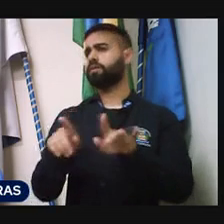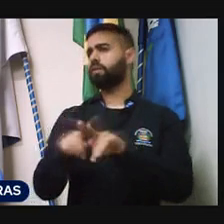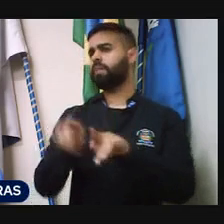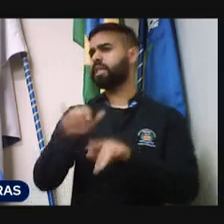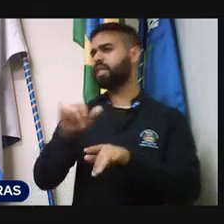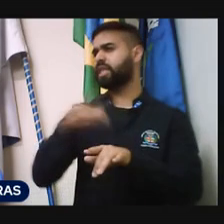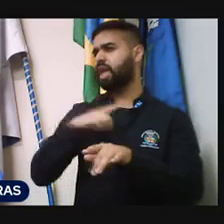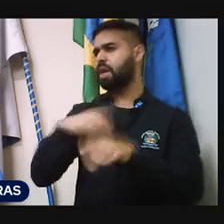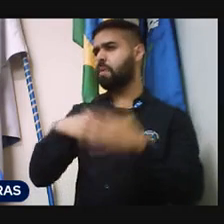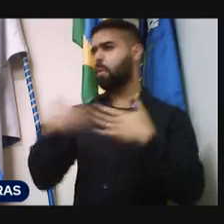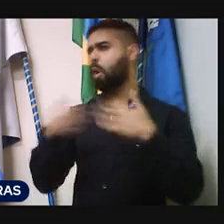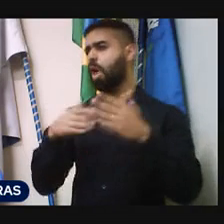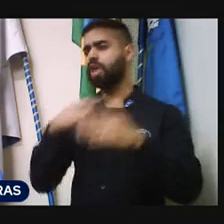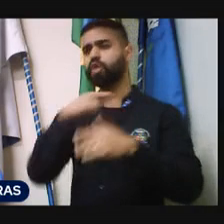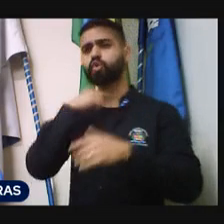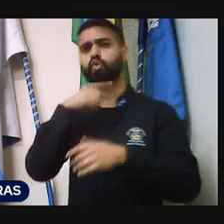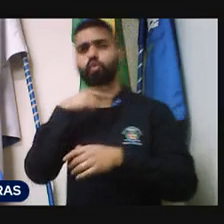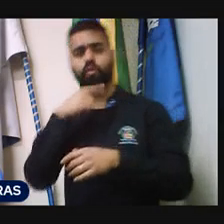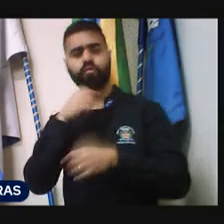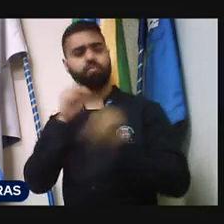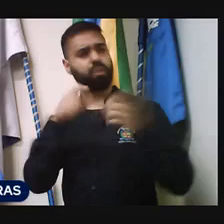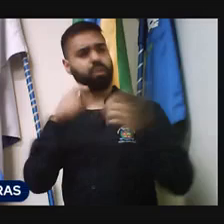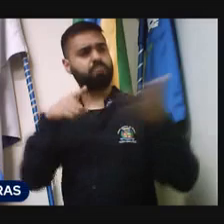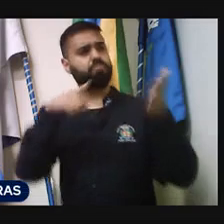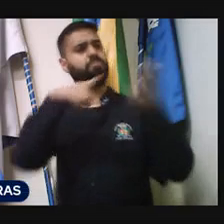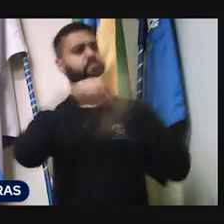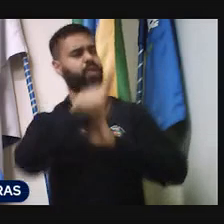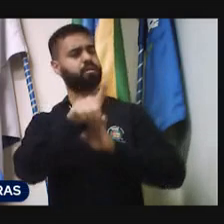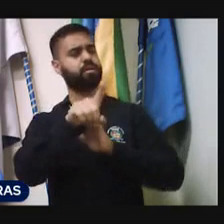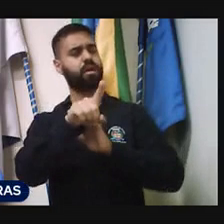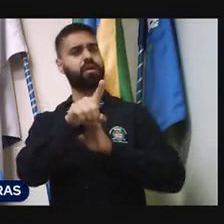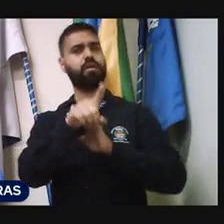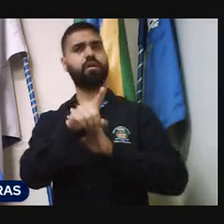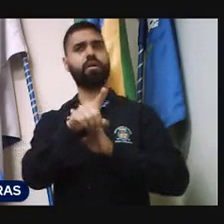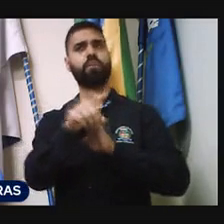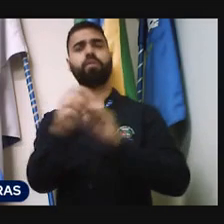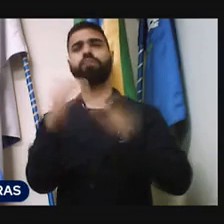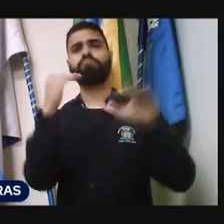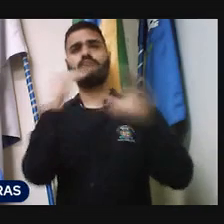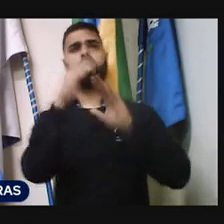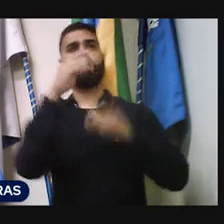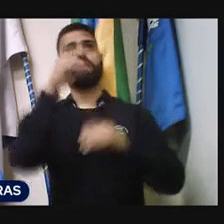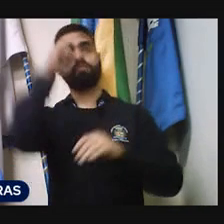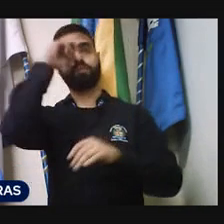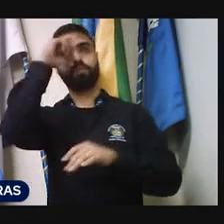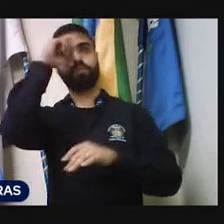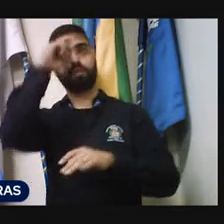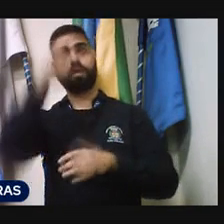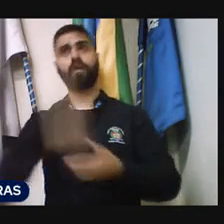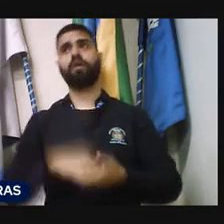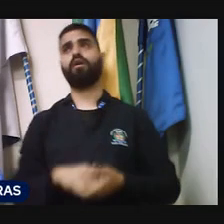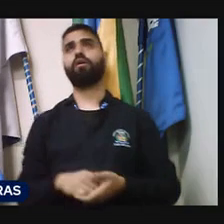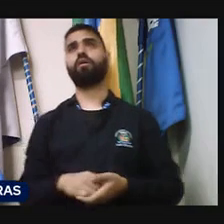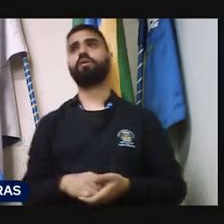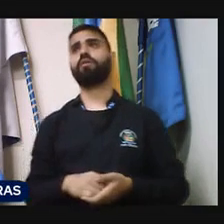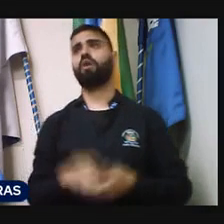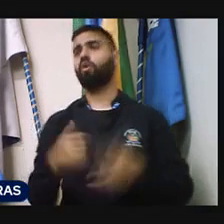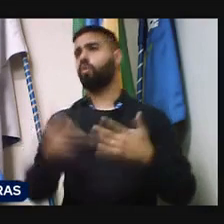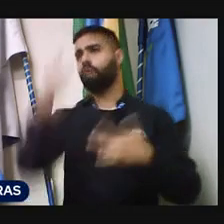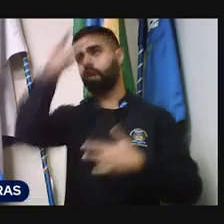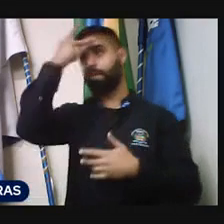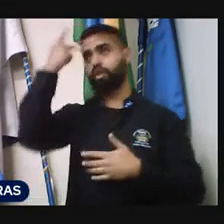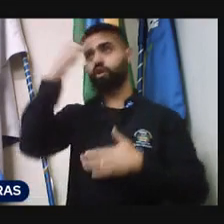estivesse hospital está de porta aberta O livro conta